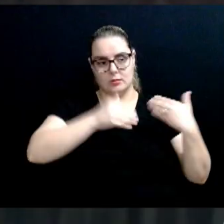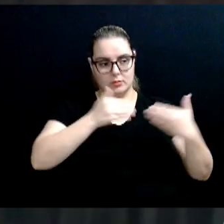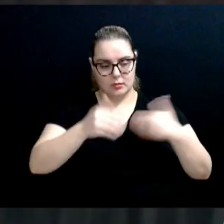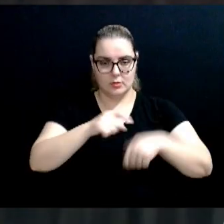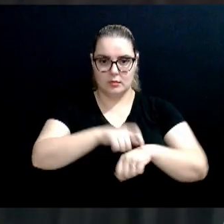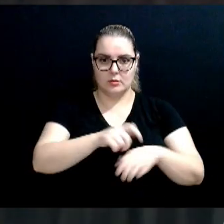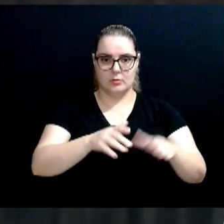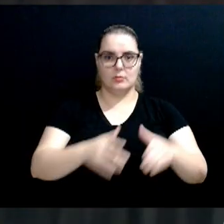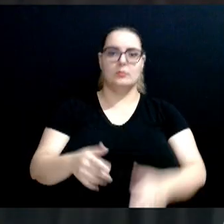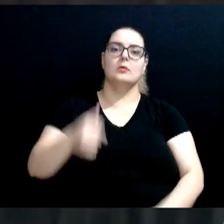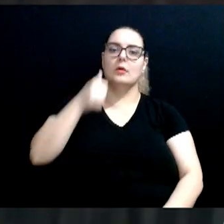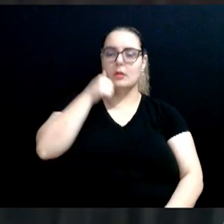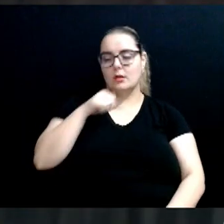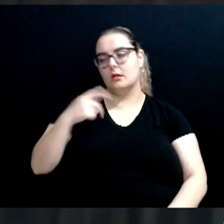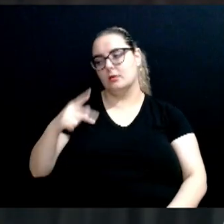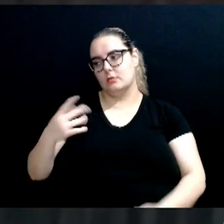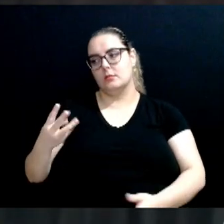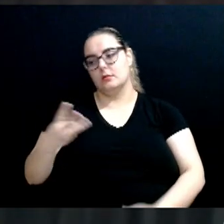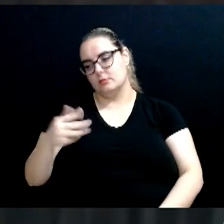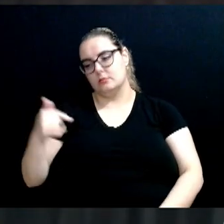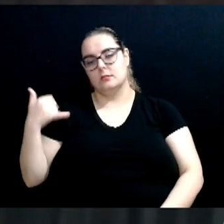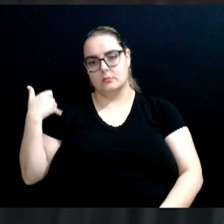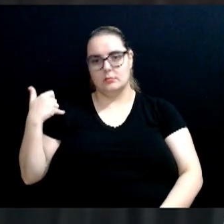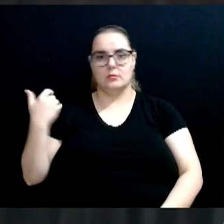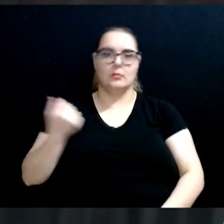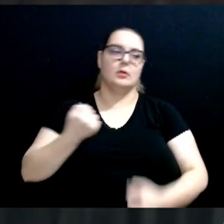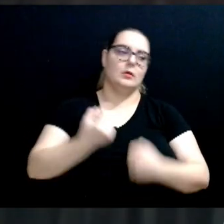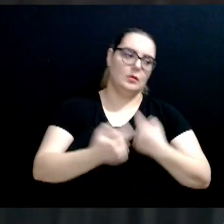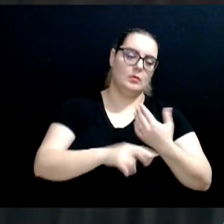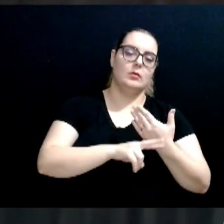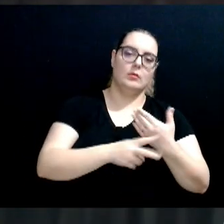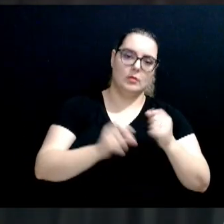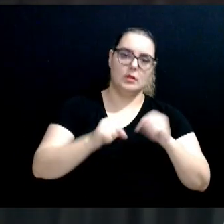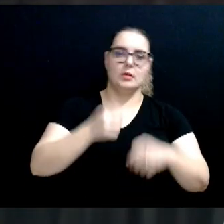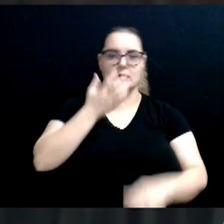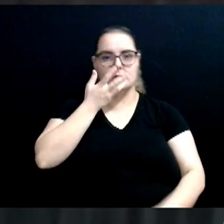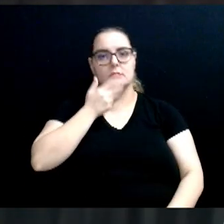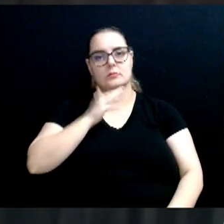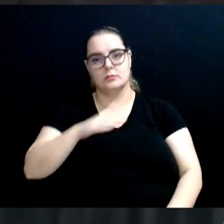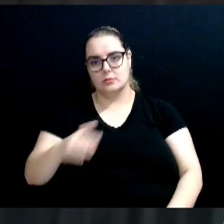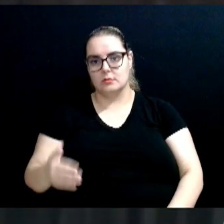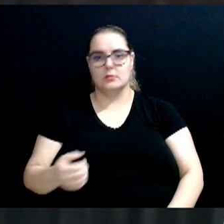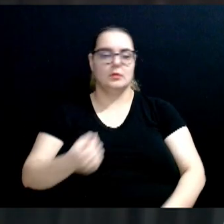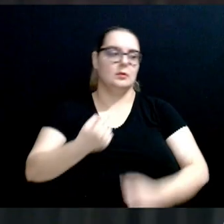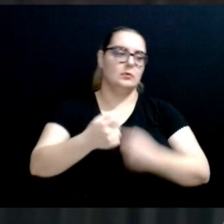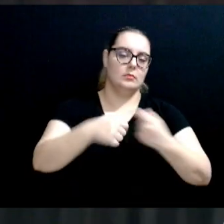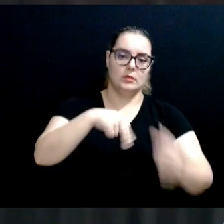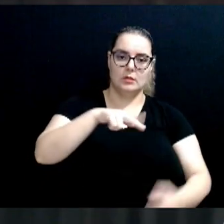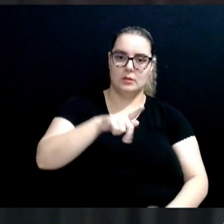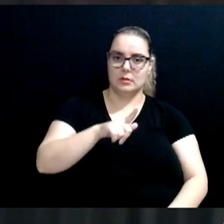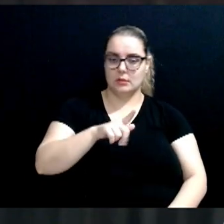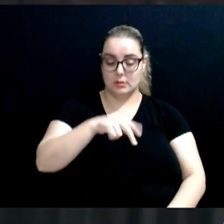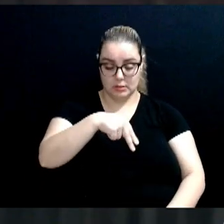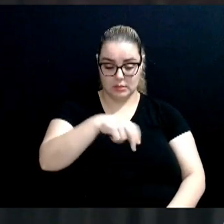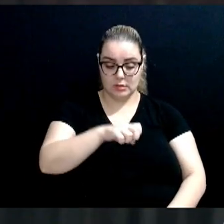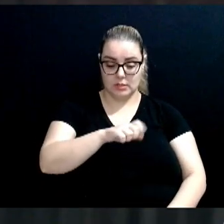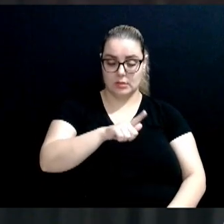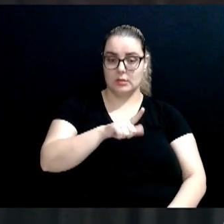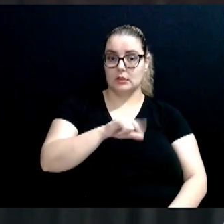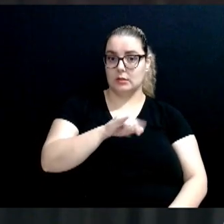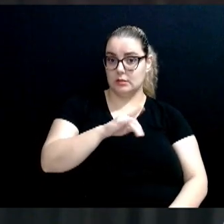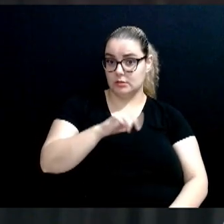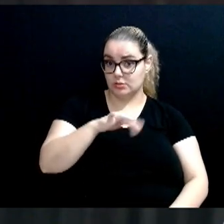viveu, alguns impactos sim na infância, algumas negligências, porque existe aí um padrão